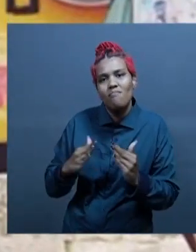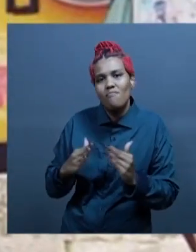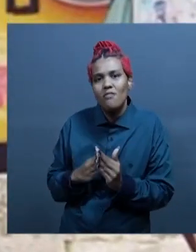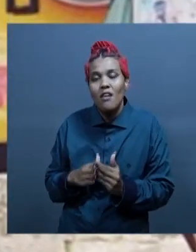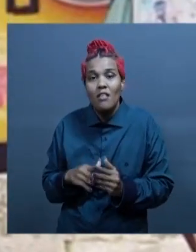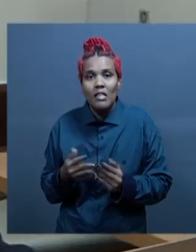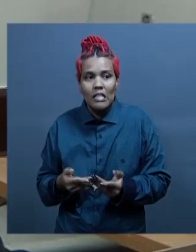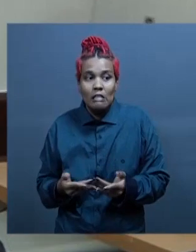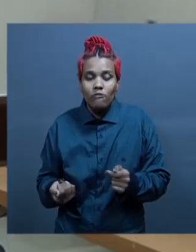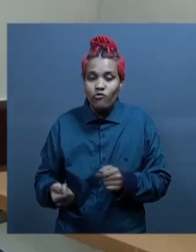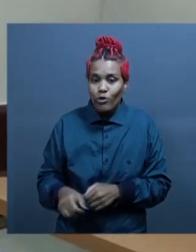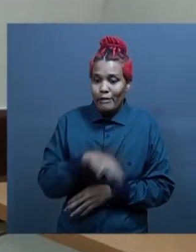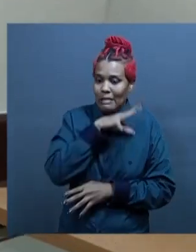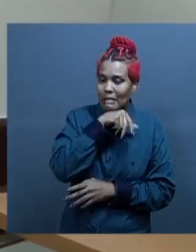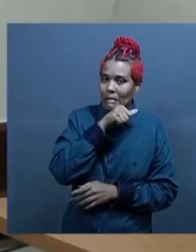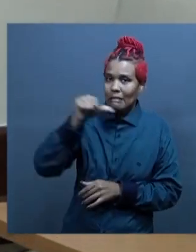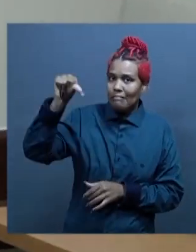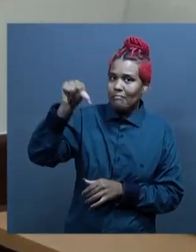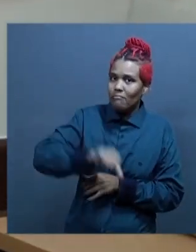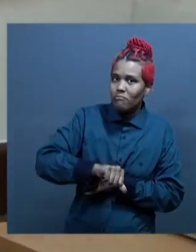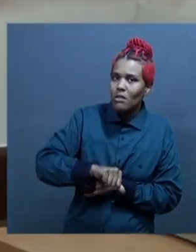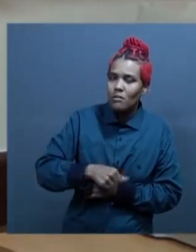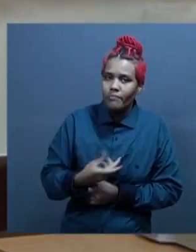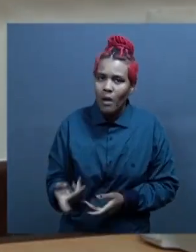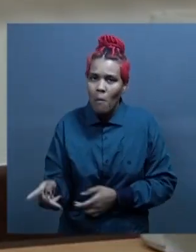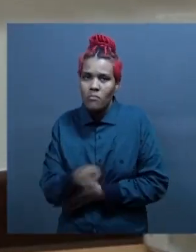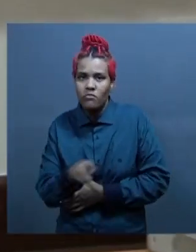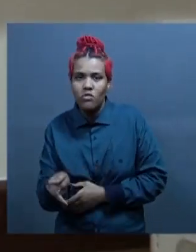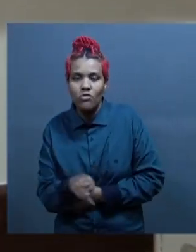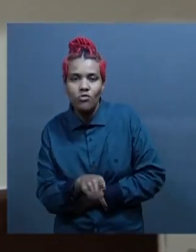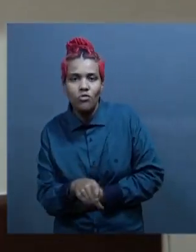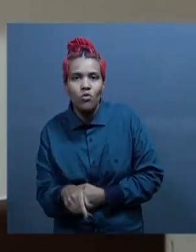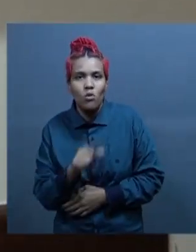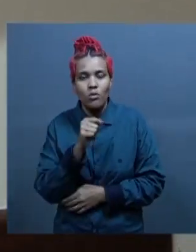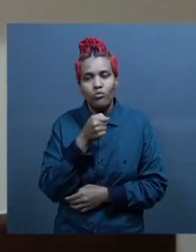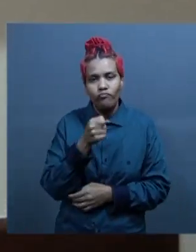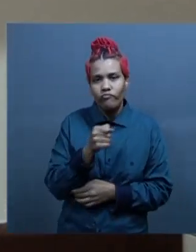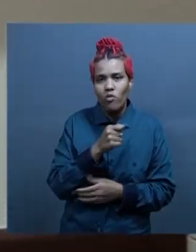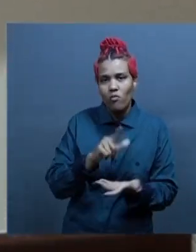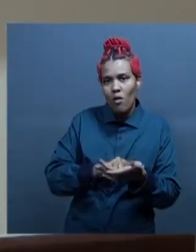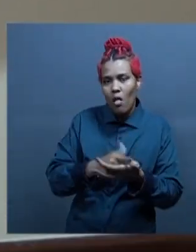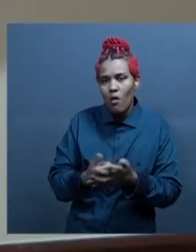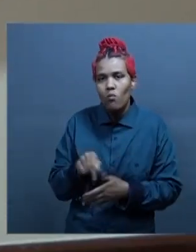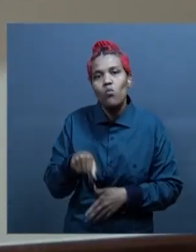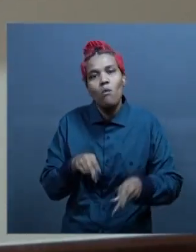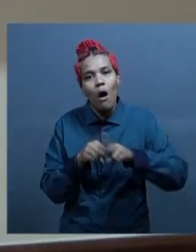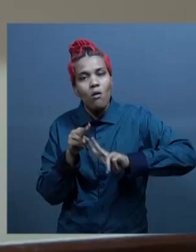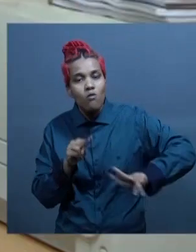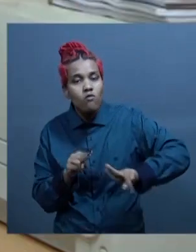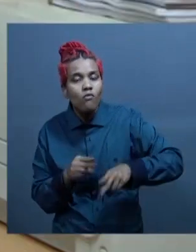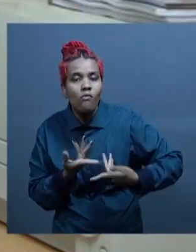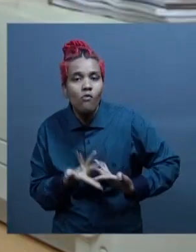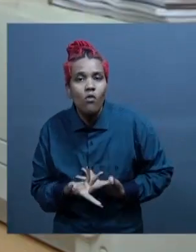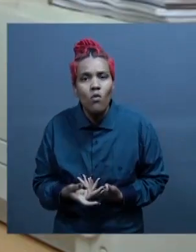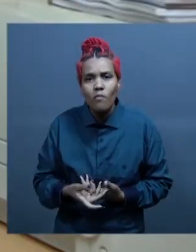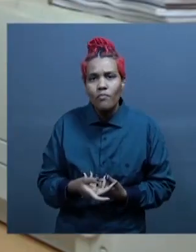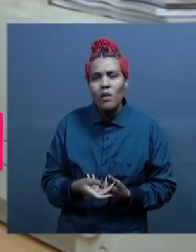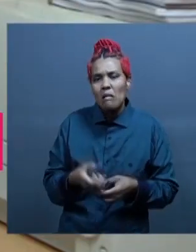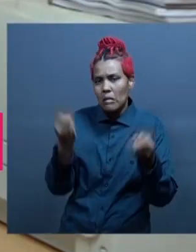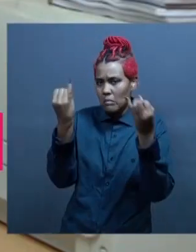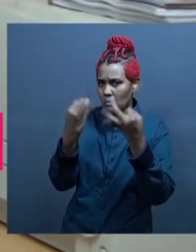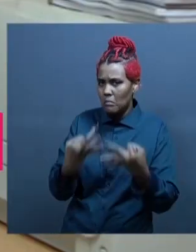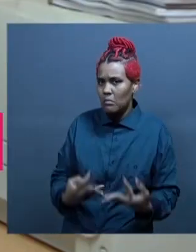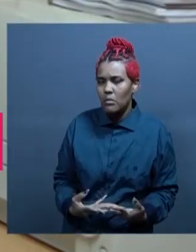negativa este professor de jornalismo da faculdade de educação da ufu comenta sobre o fato nós estamos lidando